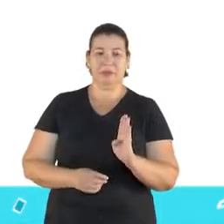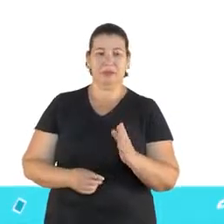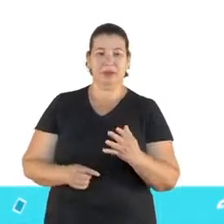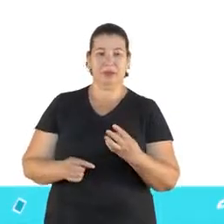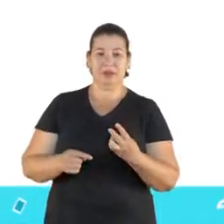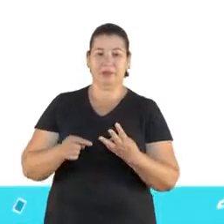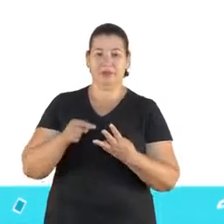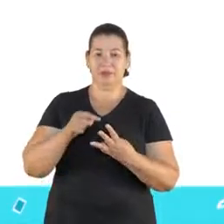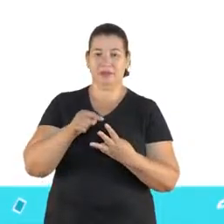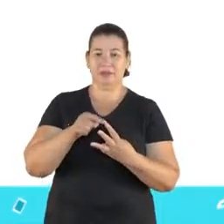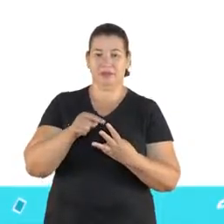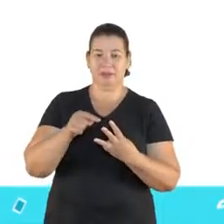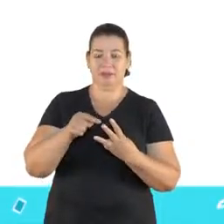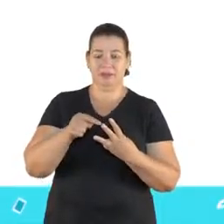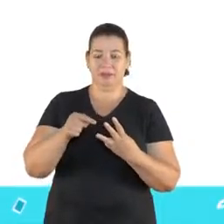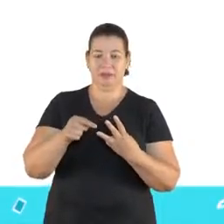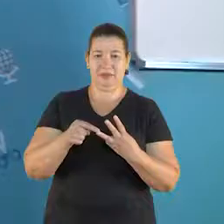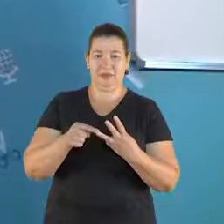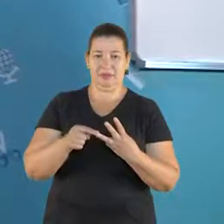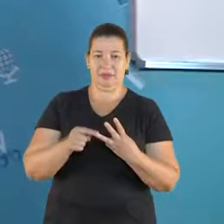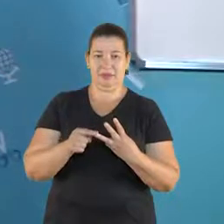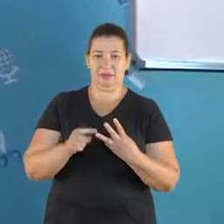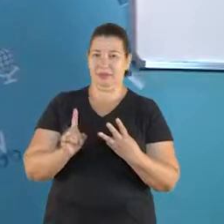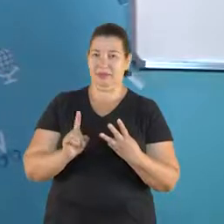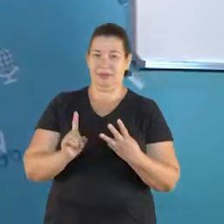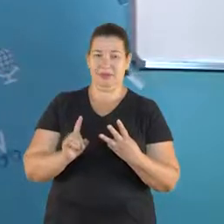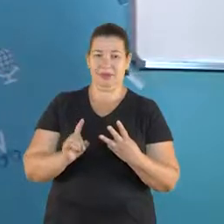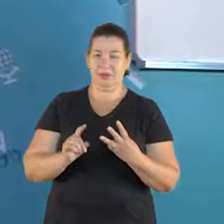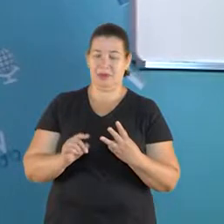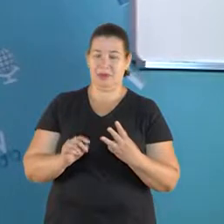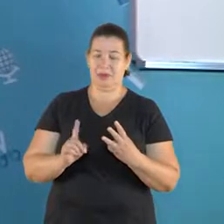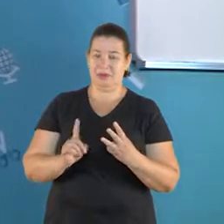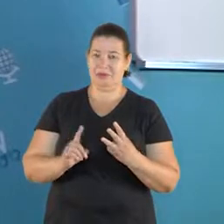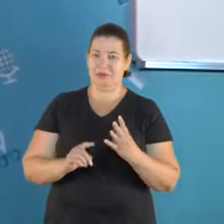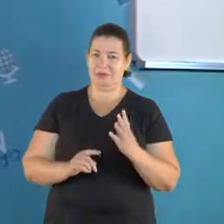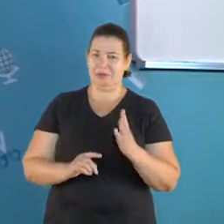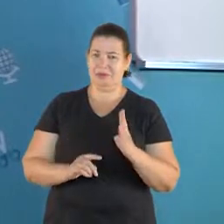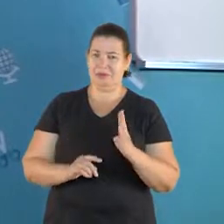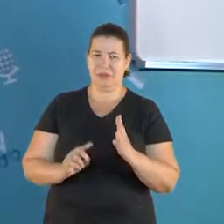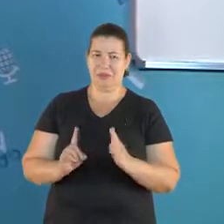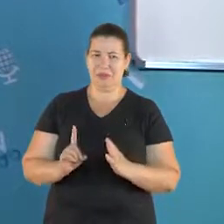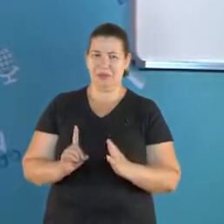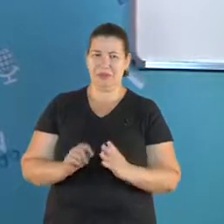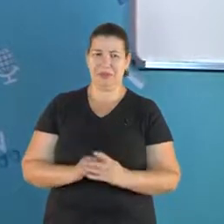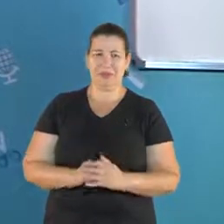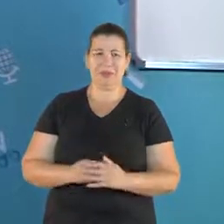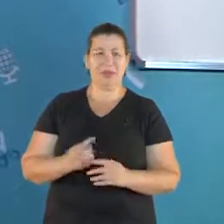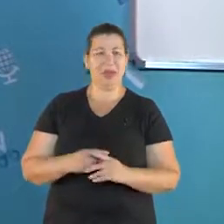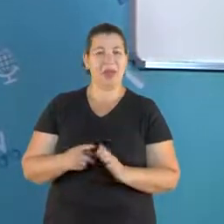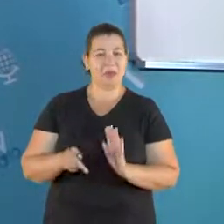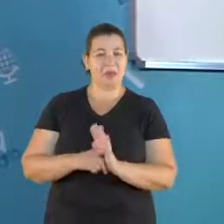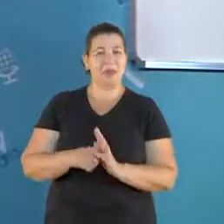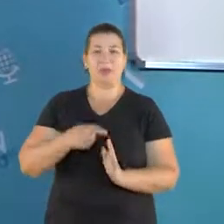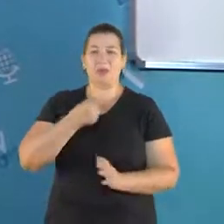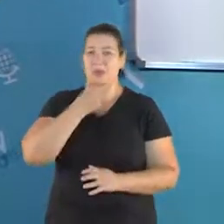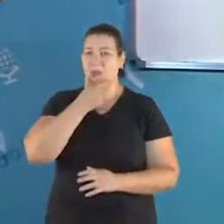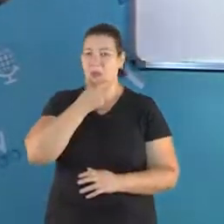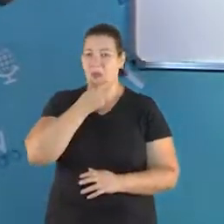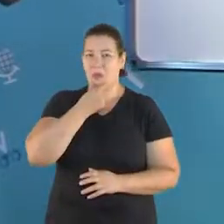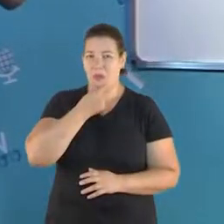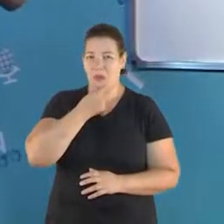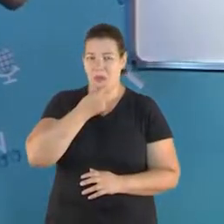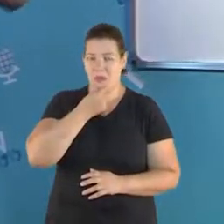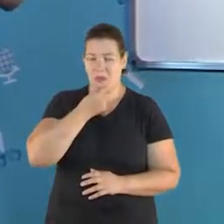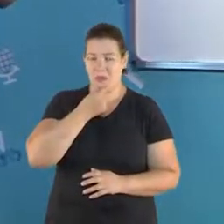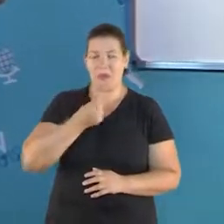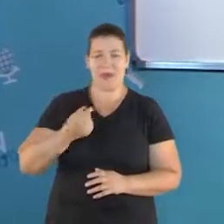testículos, espermatozoide e testosterona. Não tem nenhuma possibilidade de ser a letra B, não é, pessoal? Porque testículo, espermatozoide e testosterona